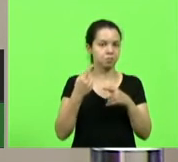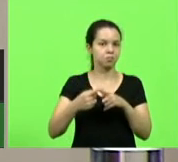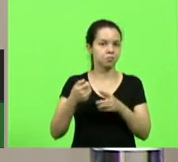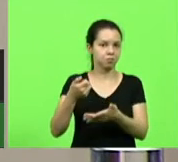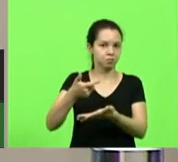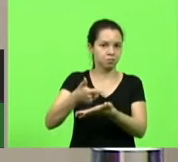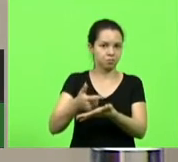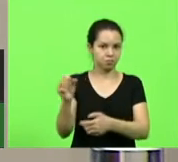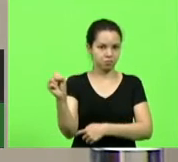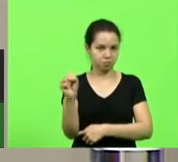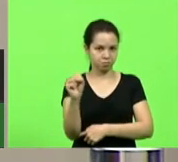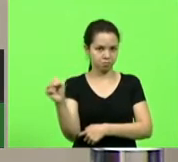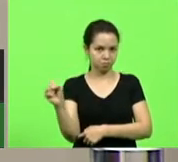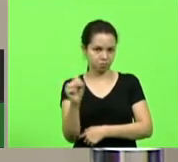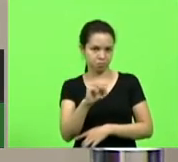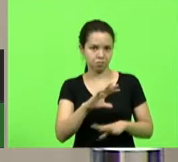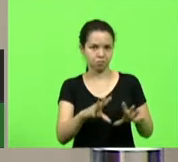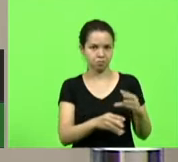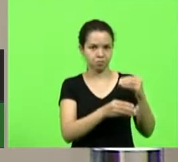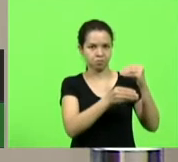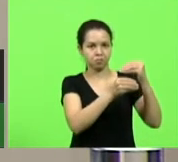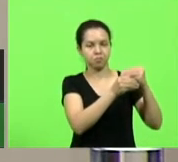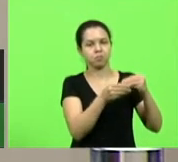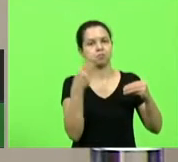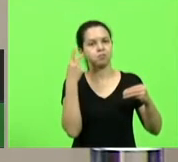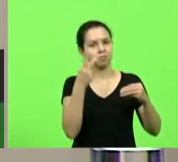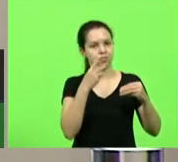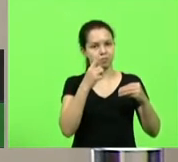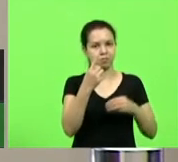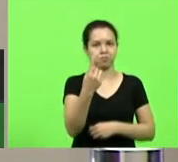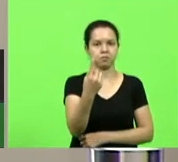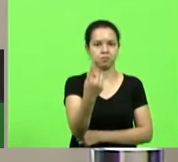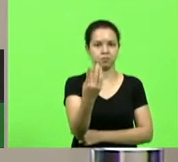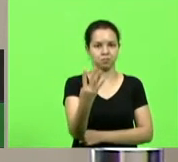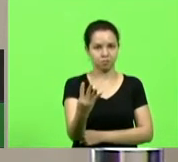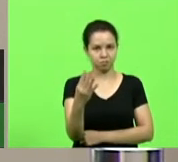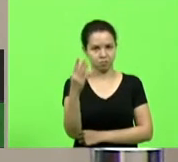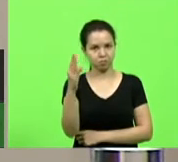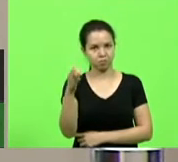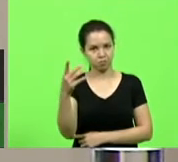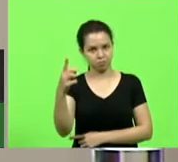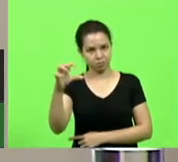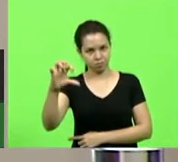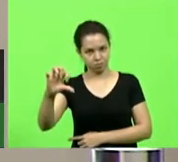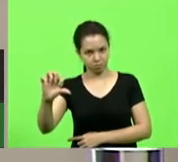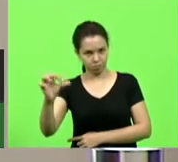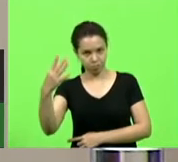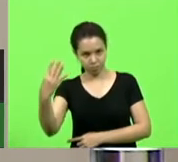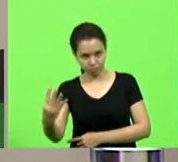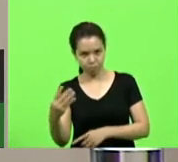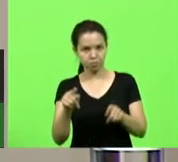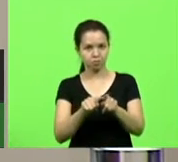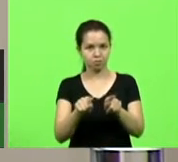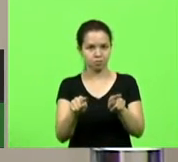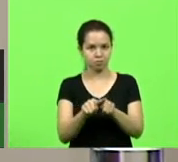veículos referente às emendas parlamentares impositivas número 14 e 94, em discussão. Senhor presidente. Com a palavra, autor deputado